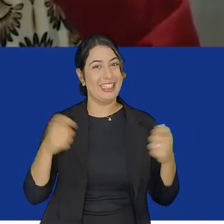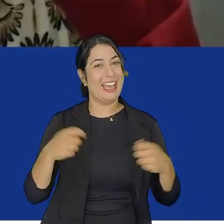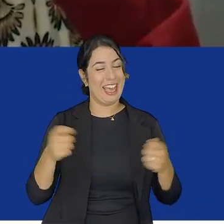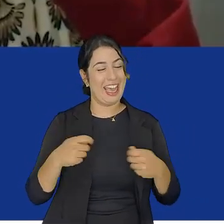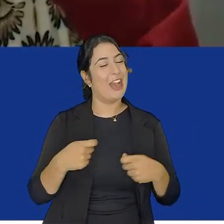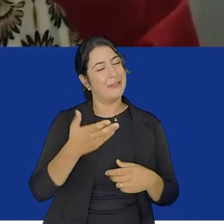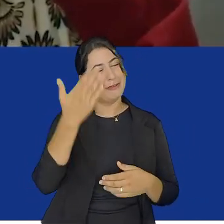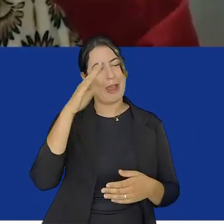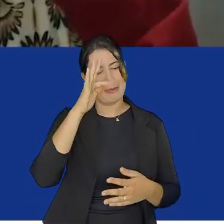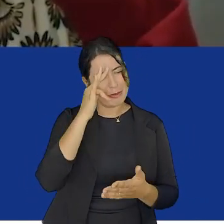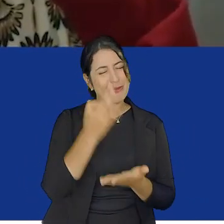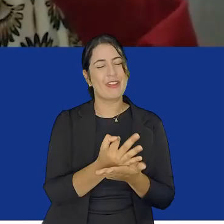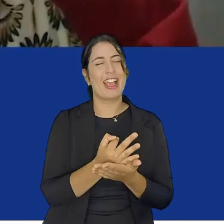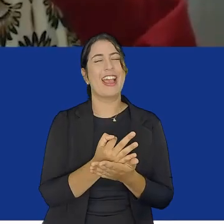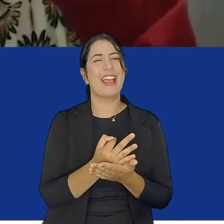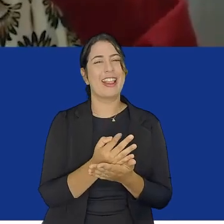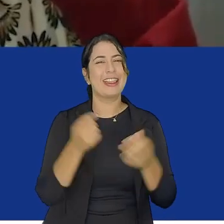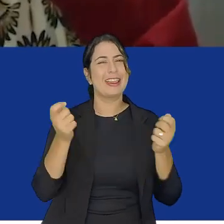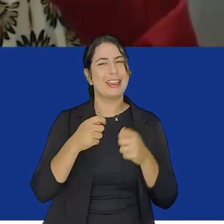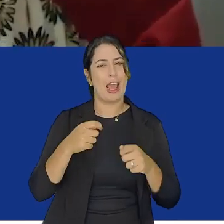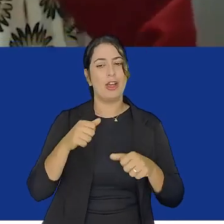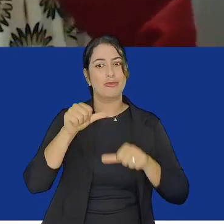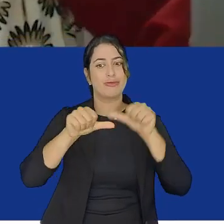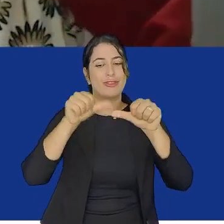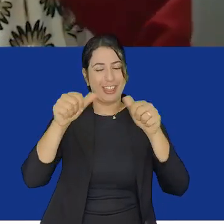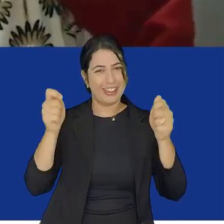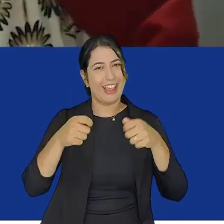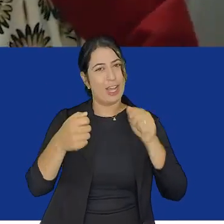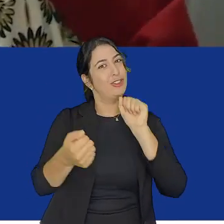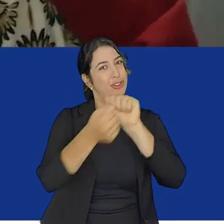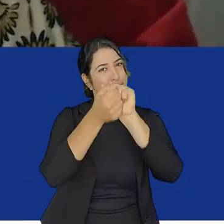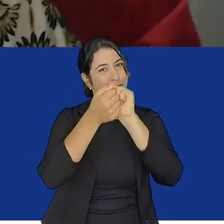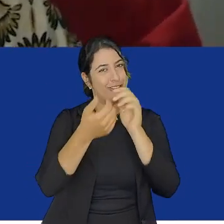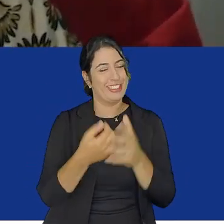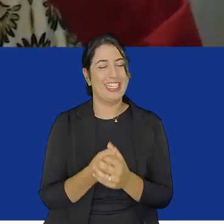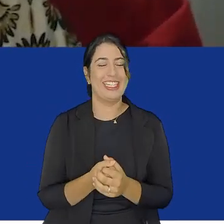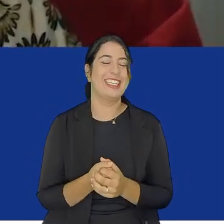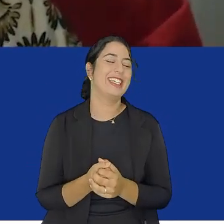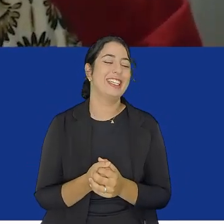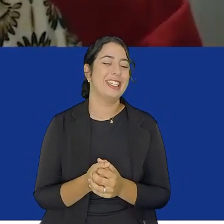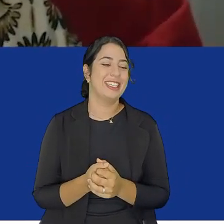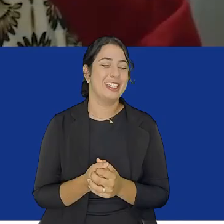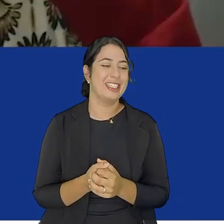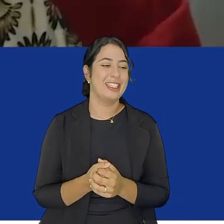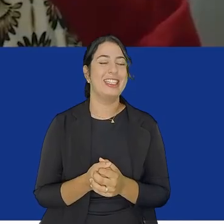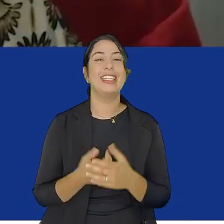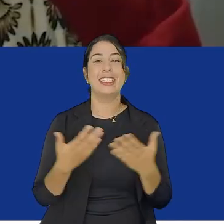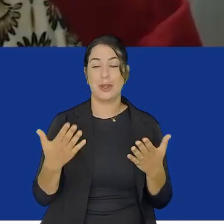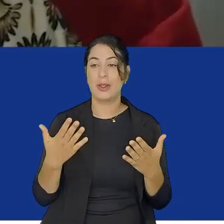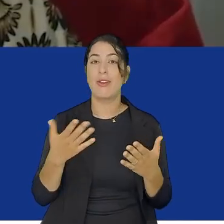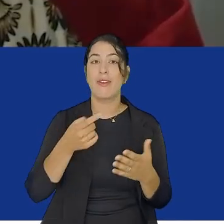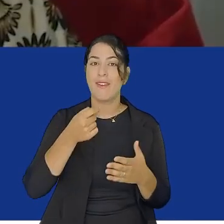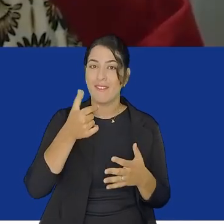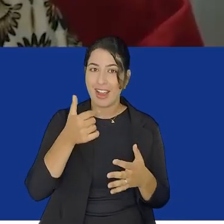fé. Venha com fé e vamos construir essa possibilidade juntos. Obrigada, Liz. A gente está aqui encaminhando